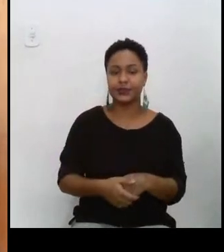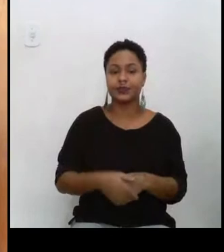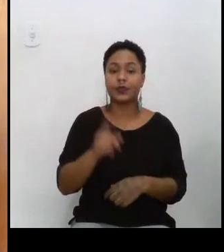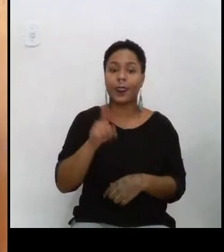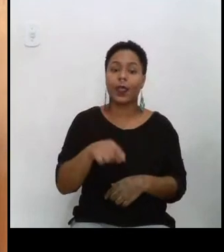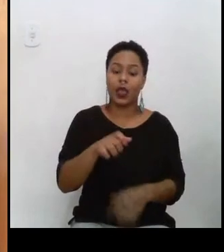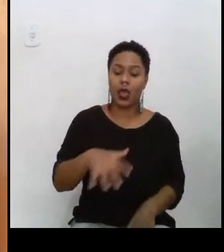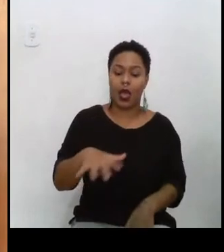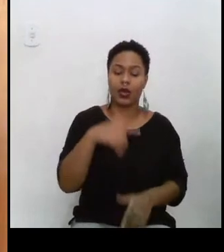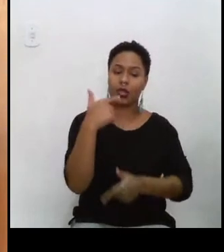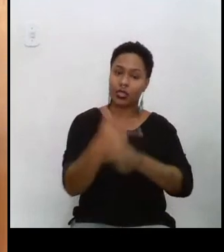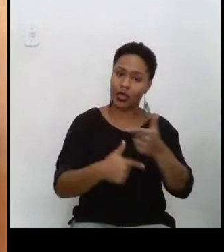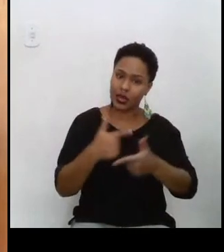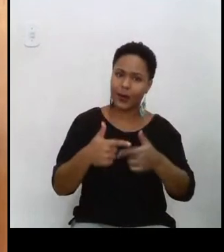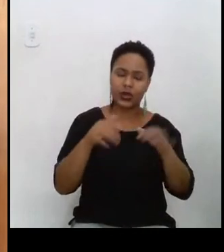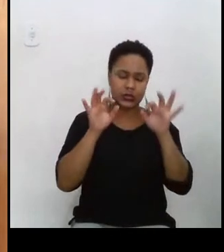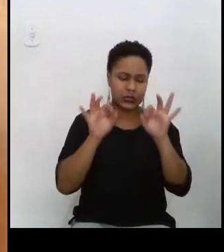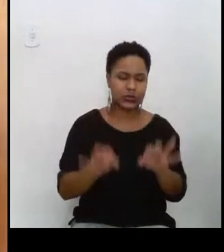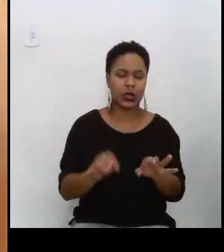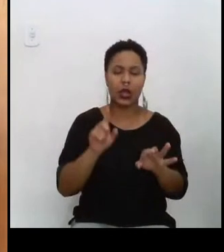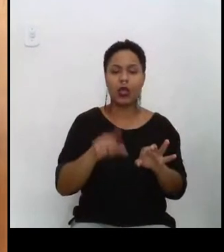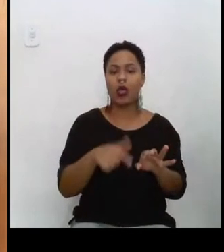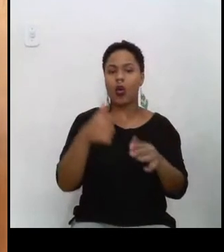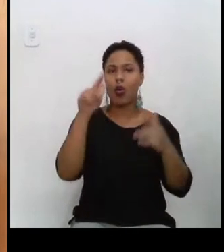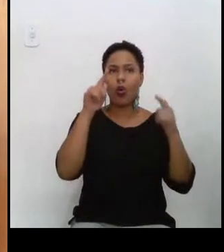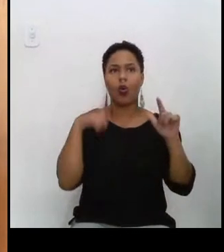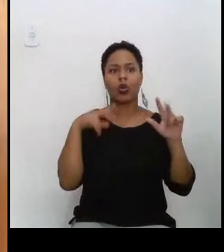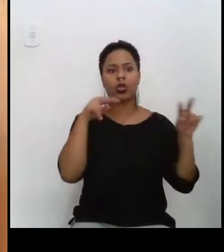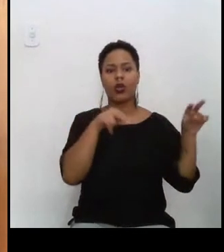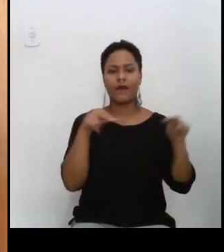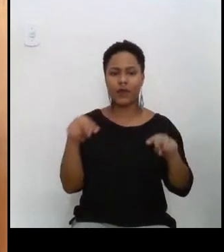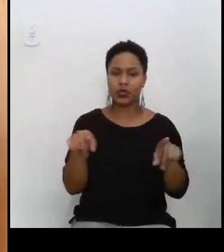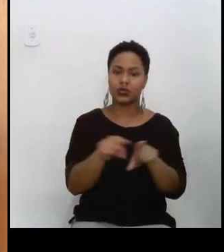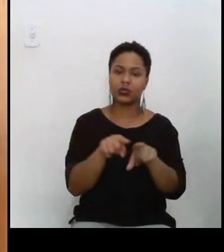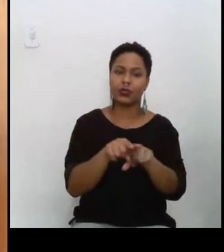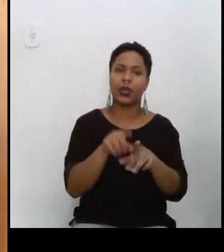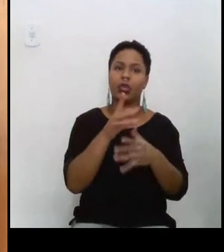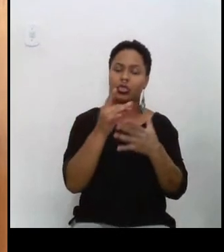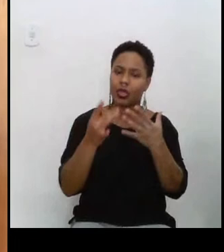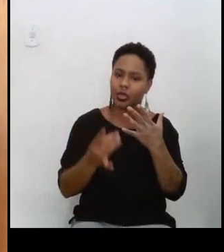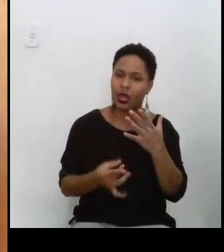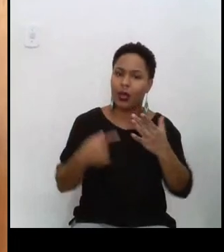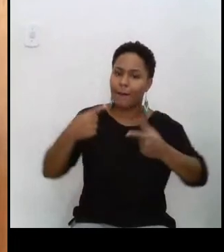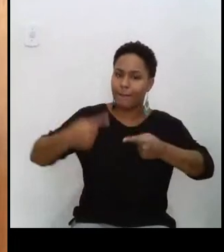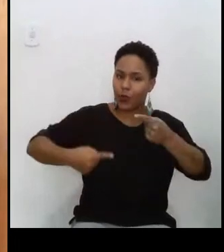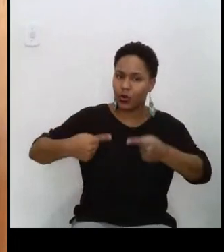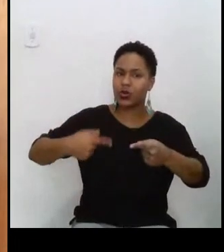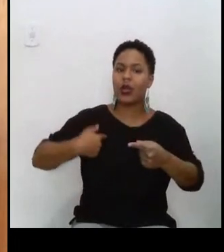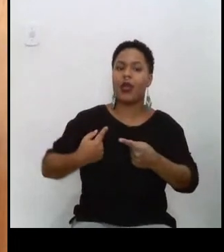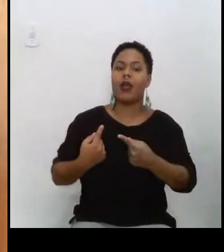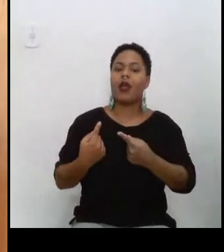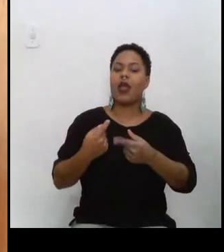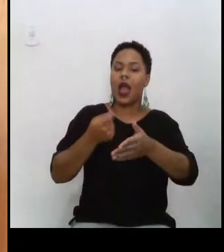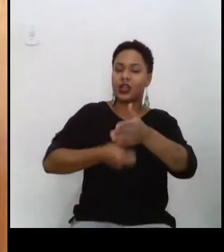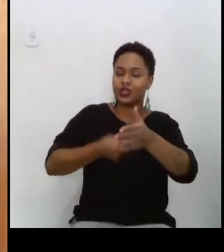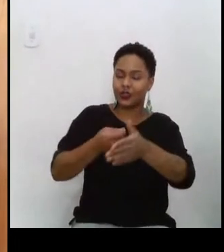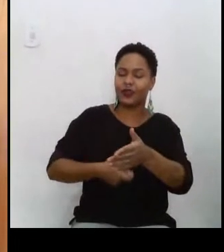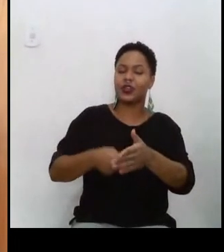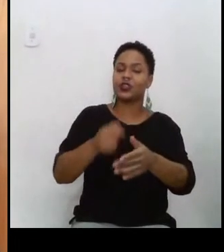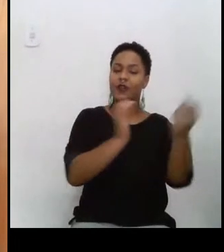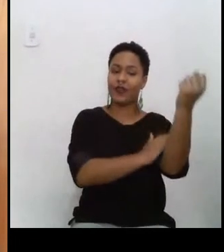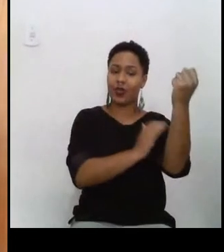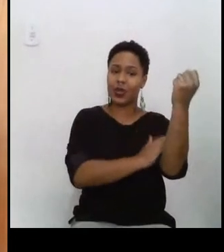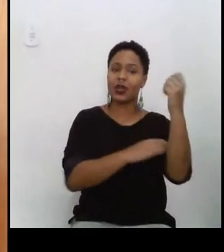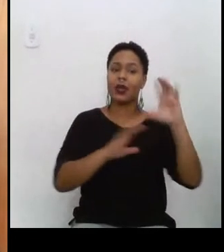a vítima atravessava a por outra se menciona vitalício política com ativista feminista a parte da recoleta O que é igual Ainda bem